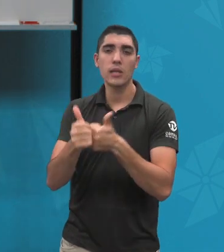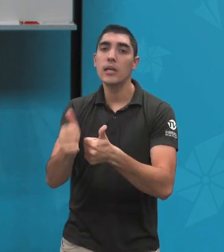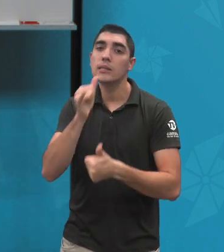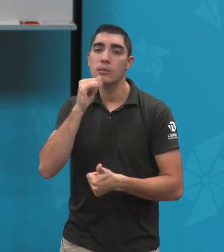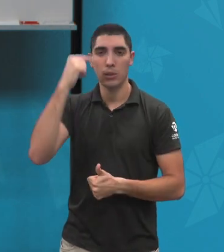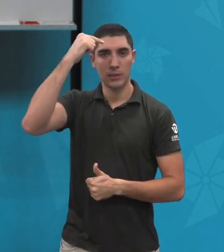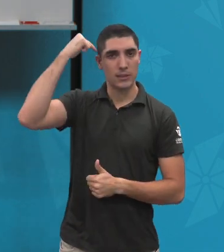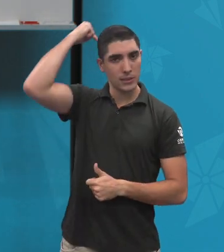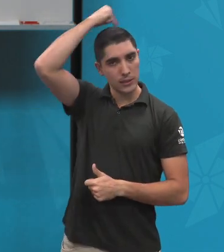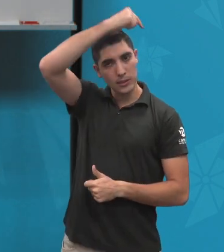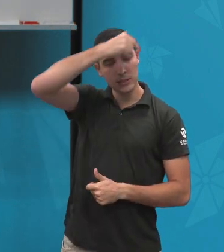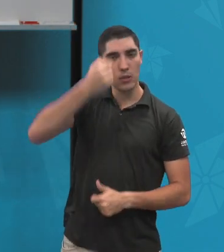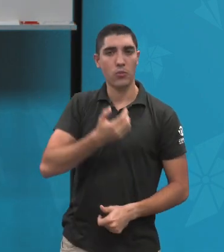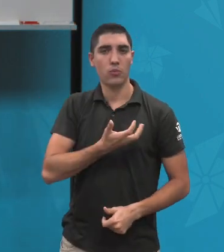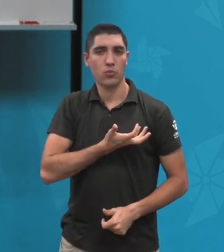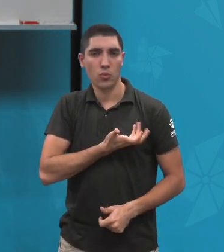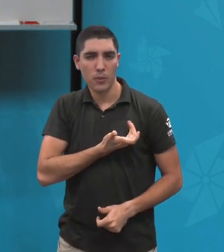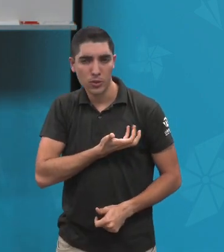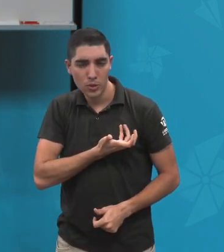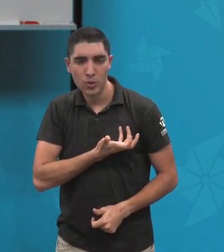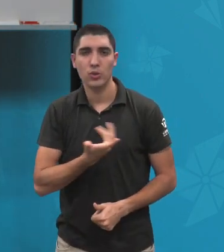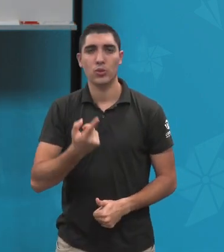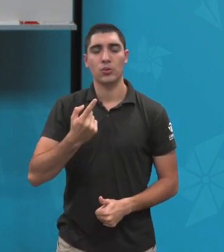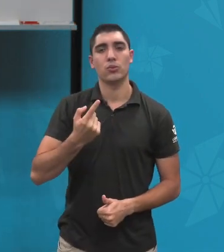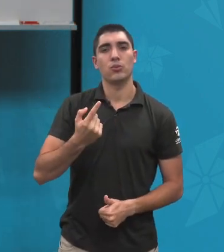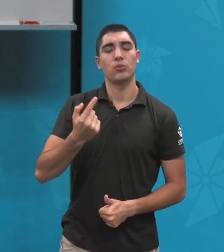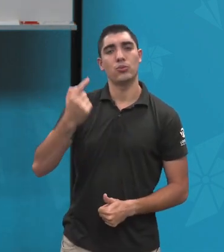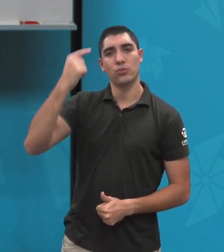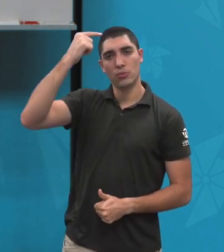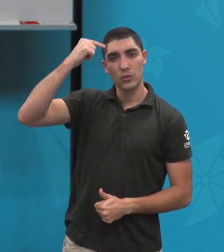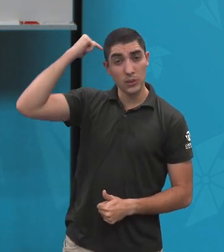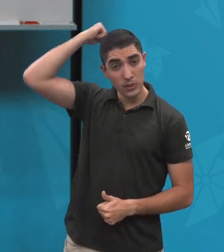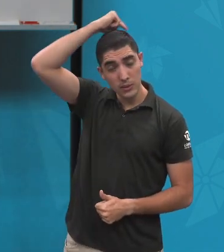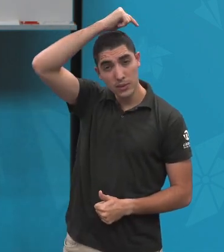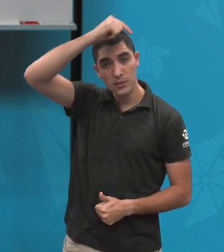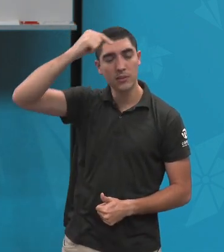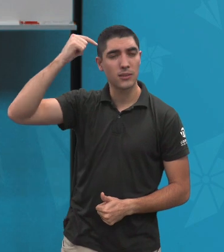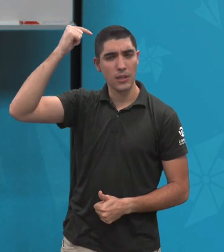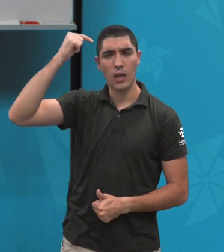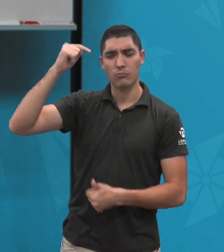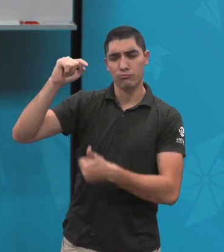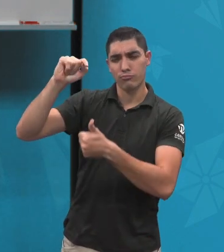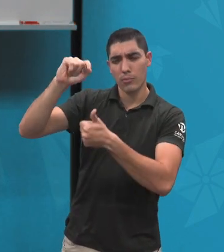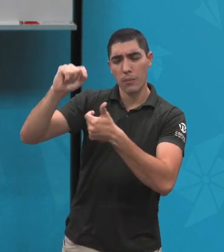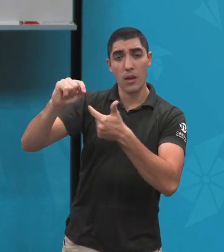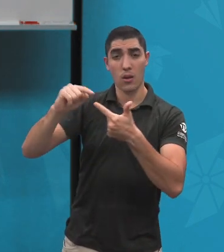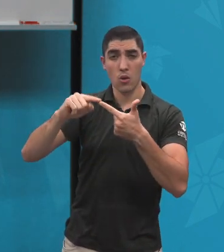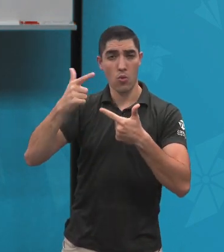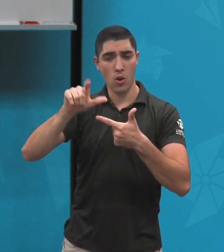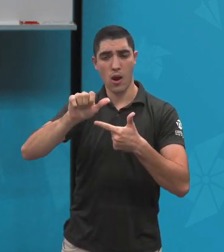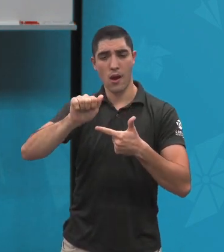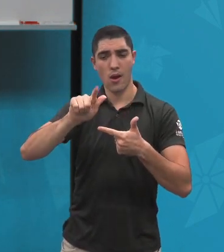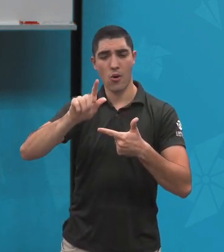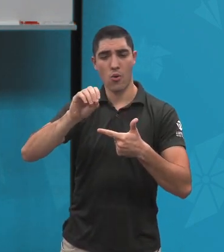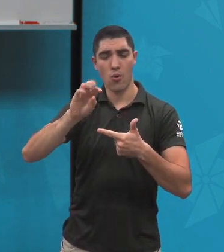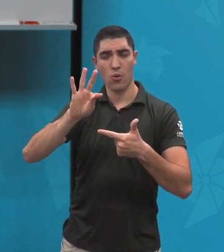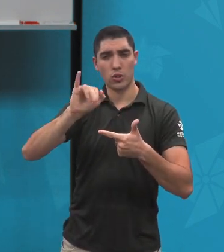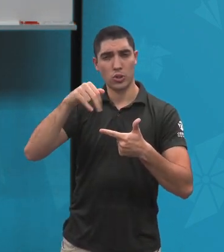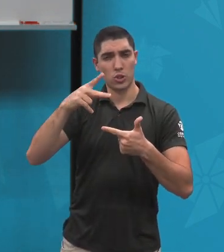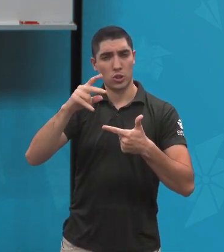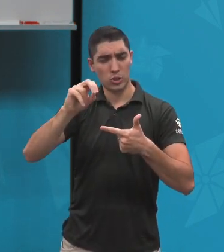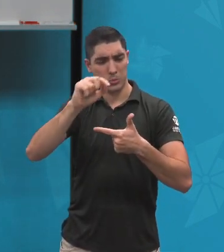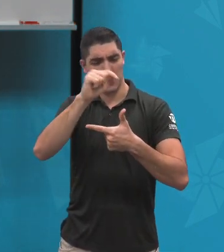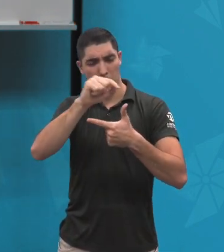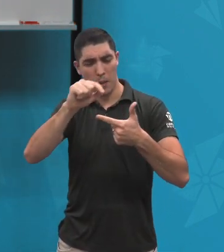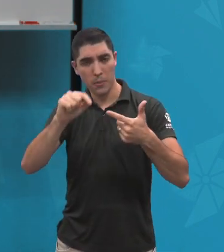figuras como São Tomás de Aquino, Santo Agostinho, esses grandes homens do